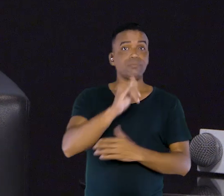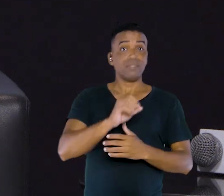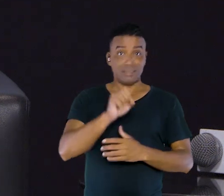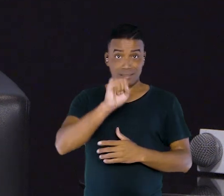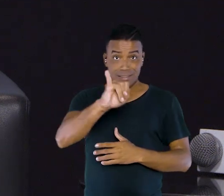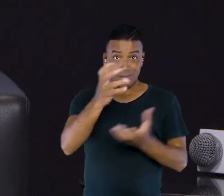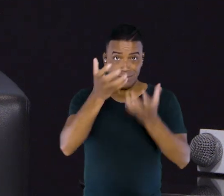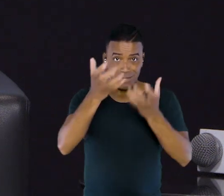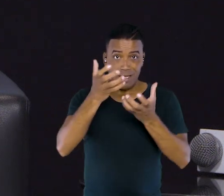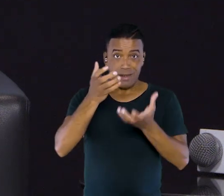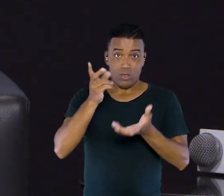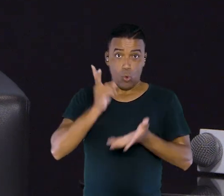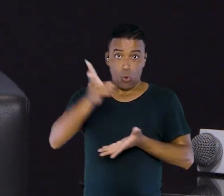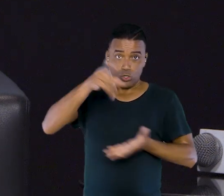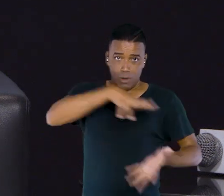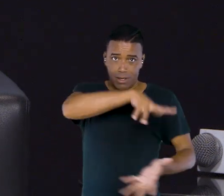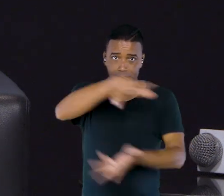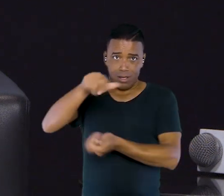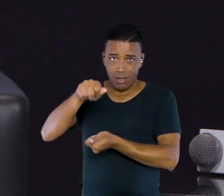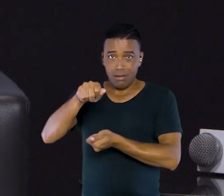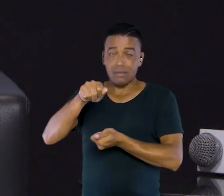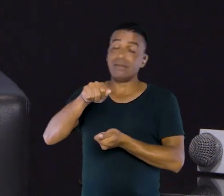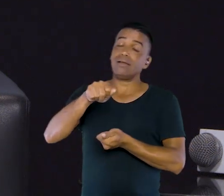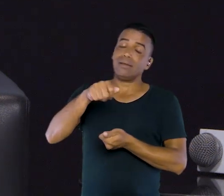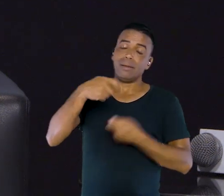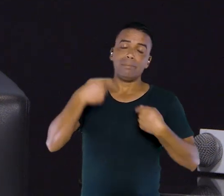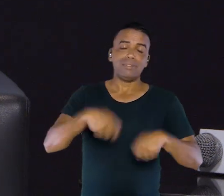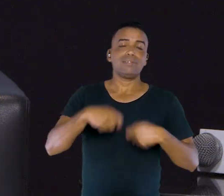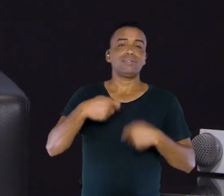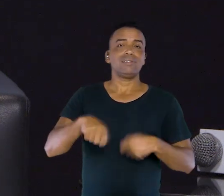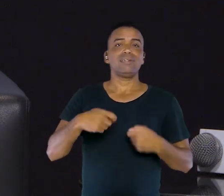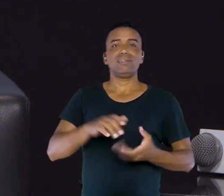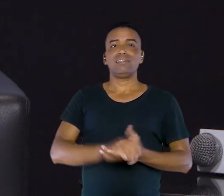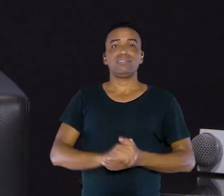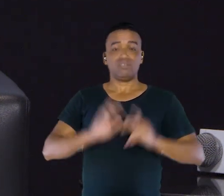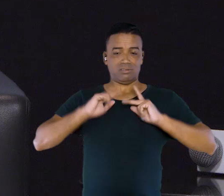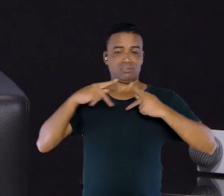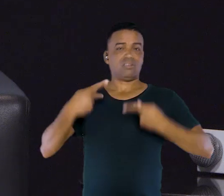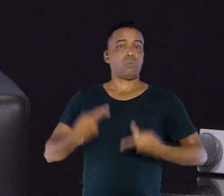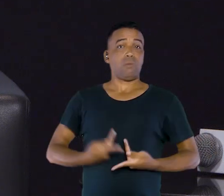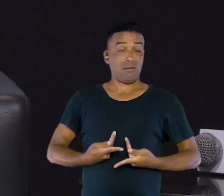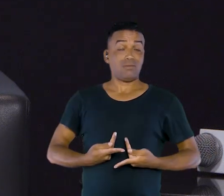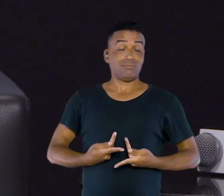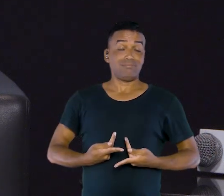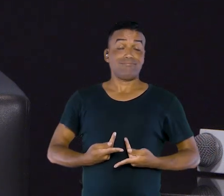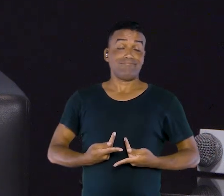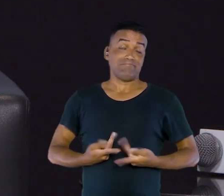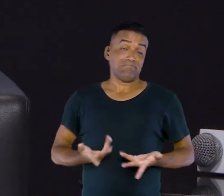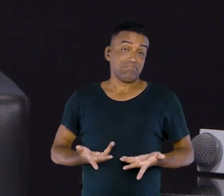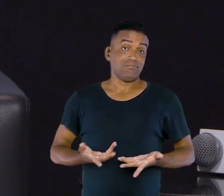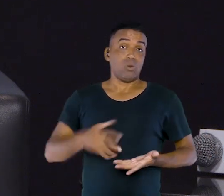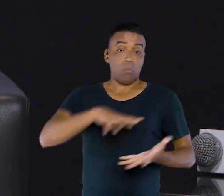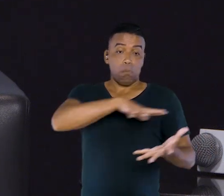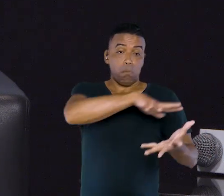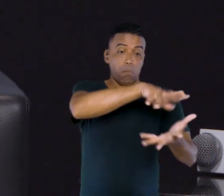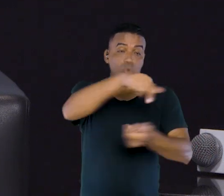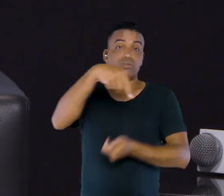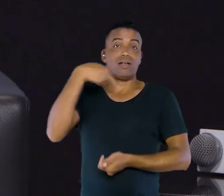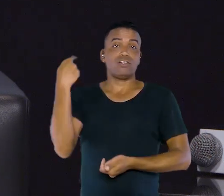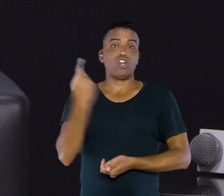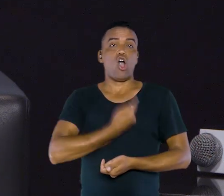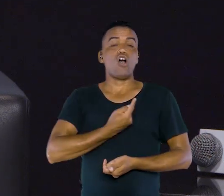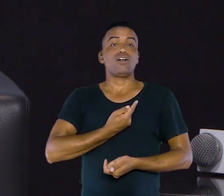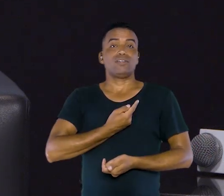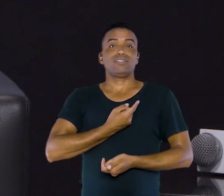digo que se quiserem continuar aqui, talvez devam deixar de ser tão humanos assim. Que neste mundo aqui,